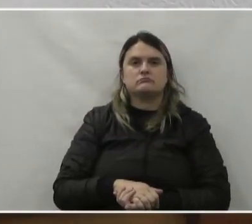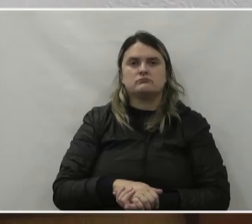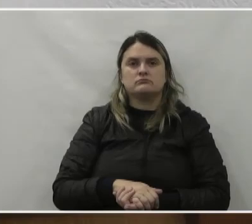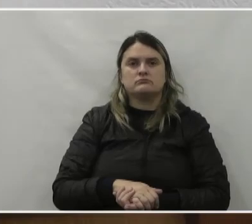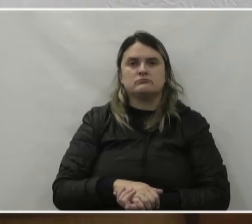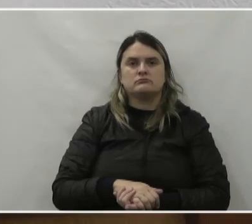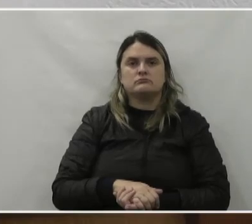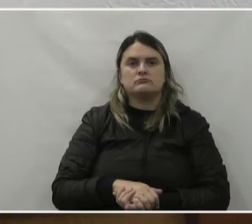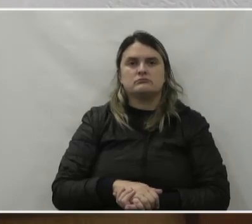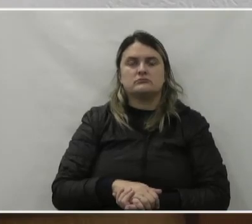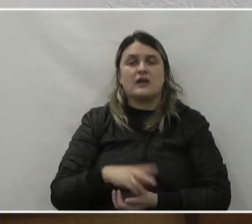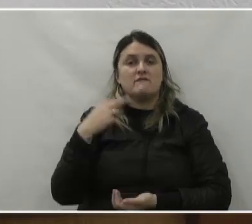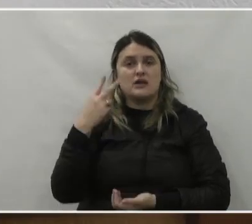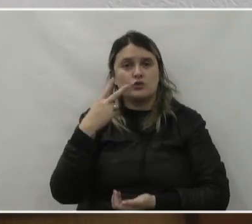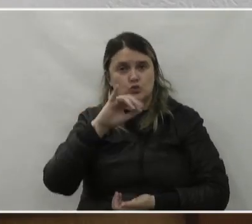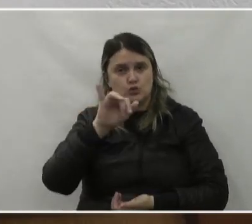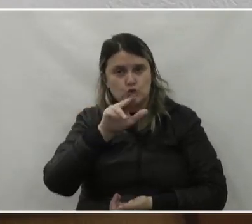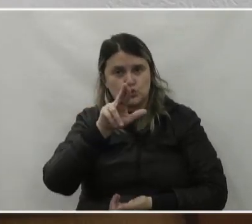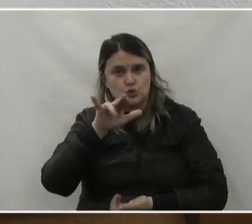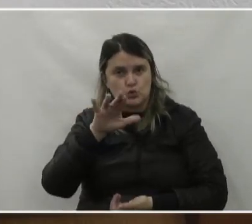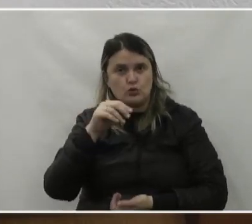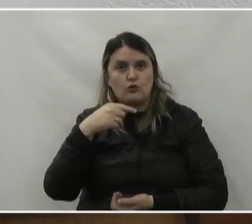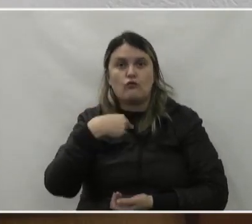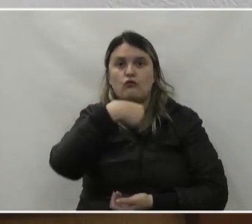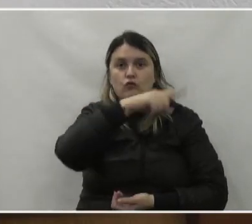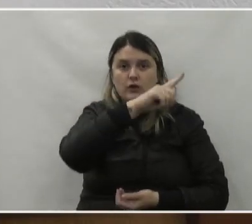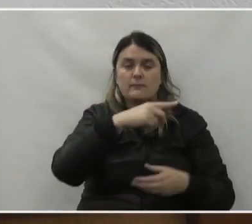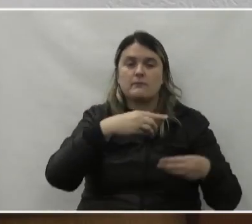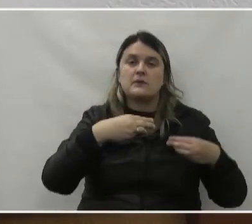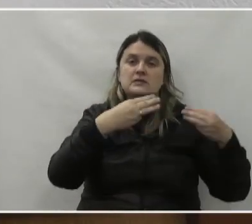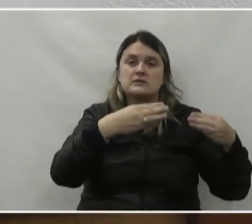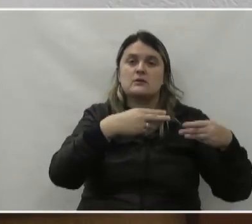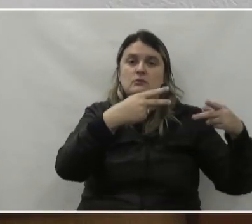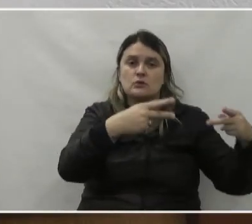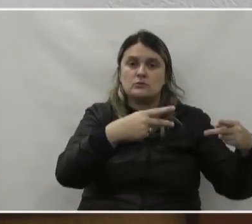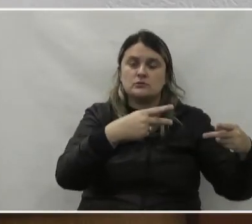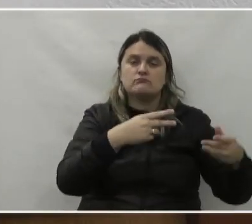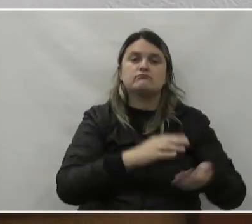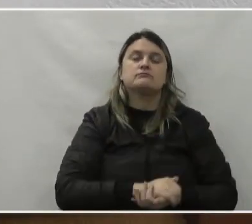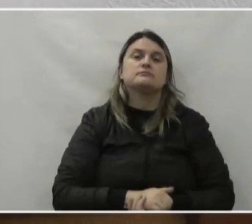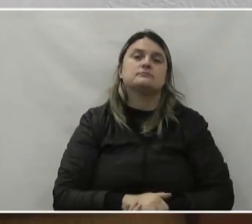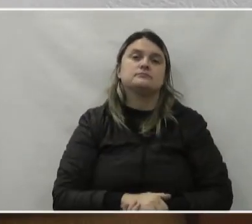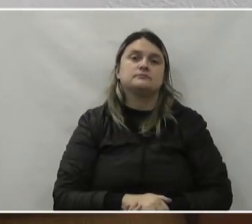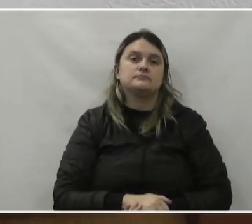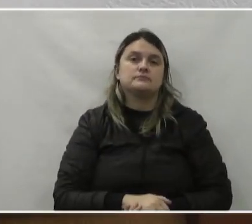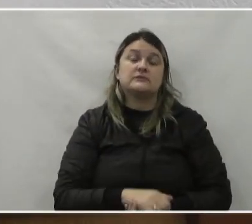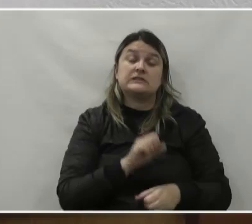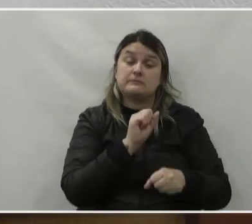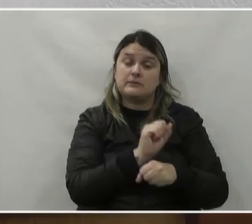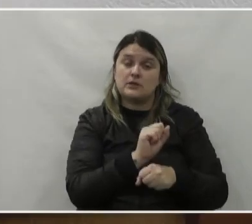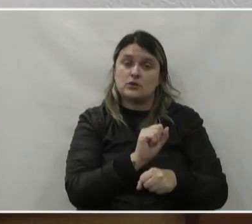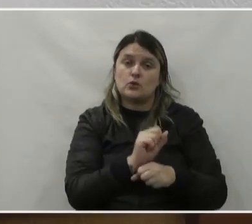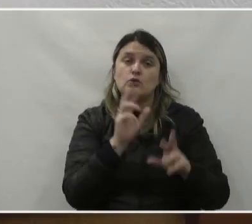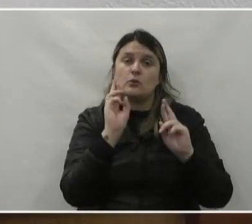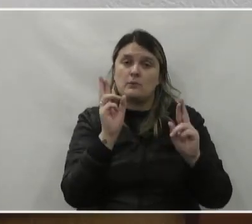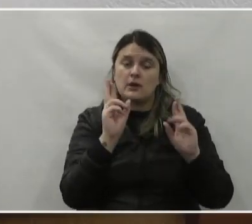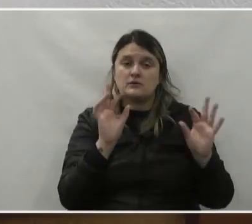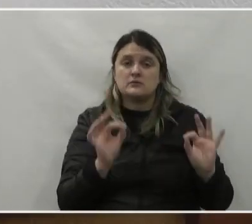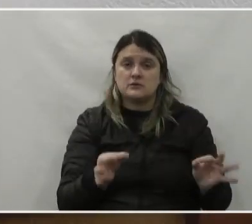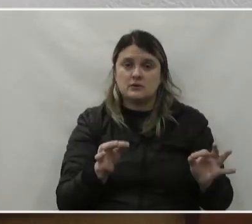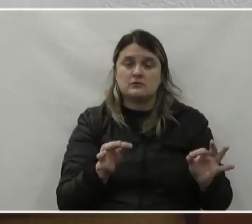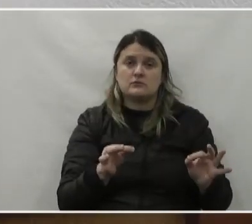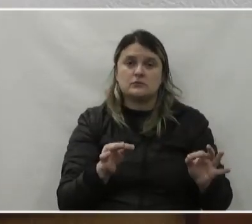vereador Pires, que chegamos a ir até no Ministério Público, vereador, né? E esperamos que, dessa forma,